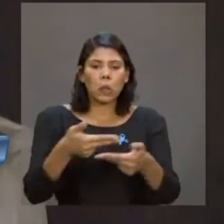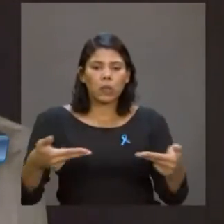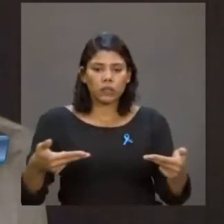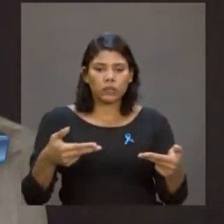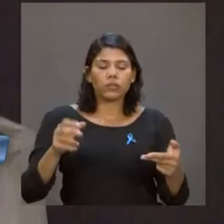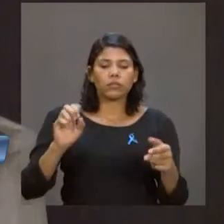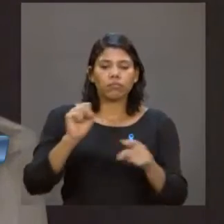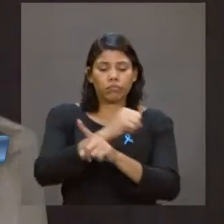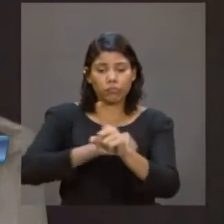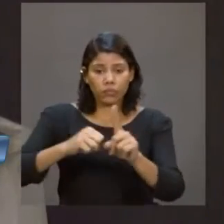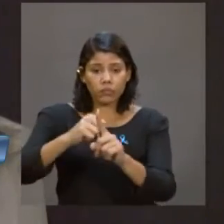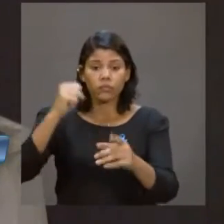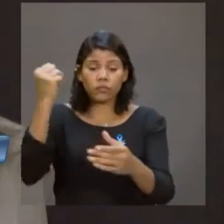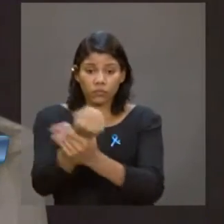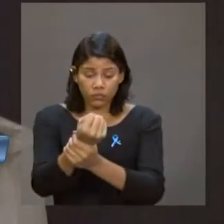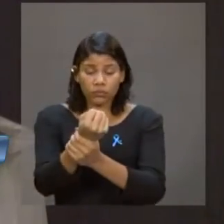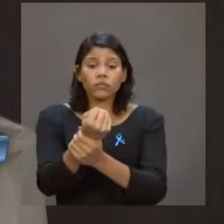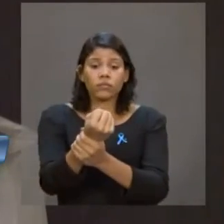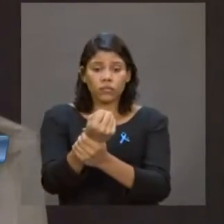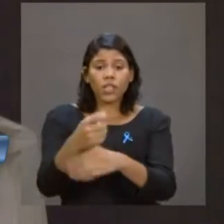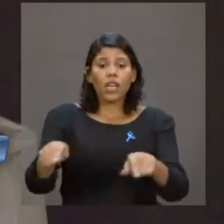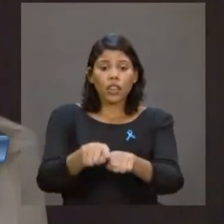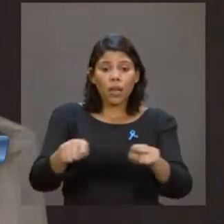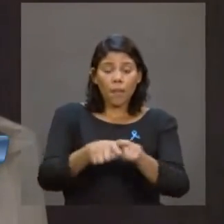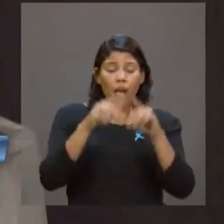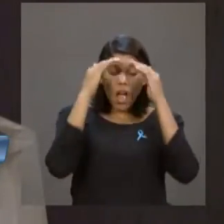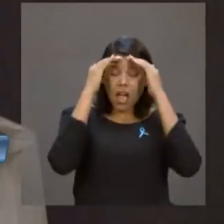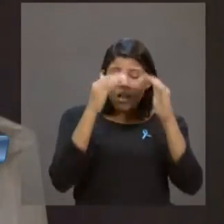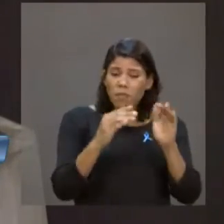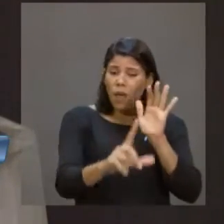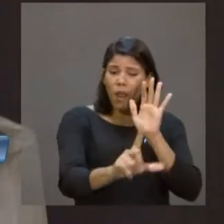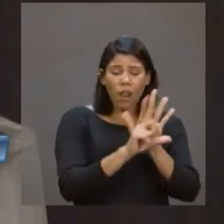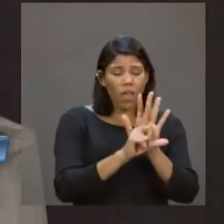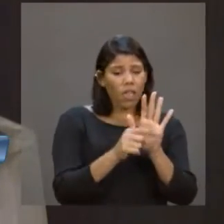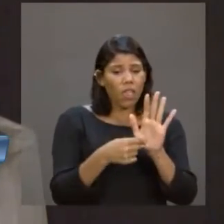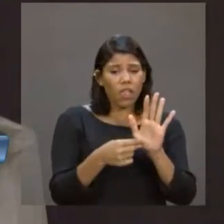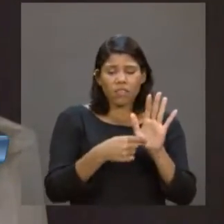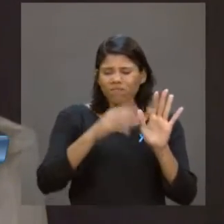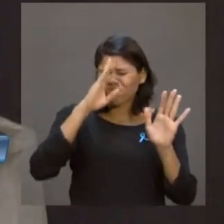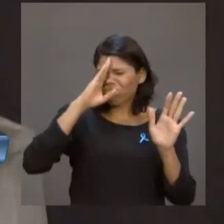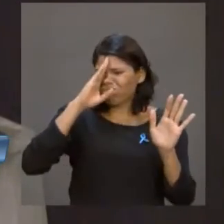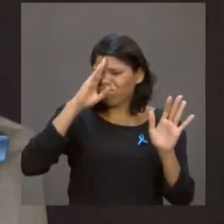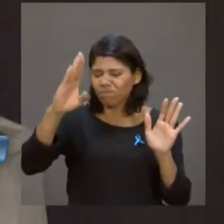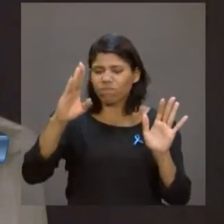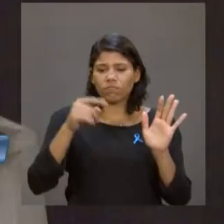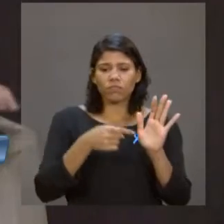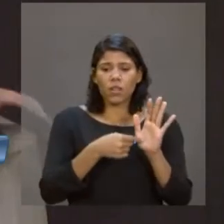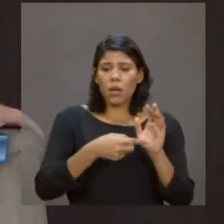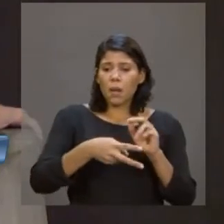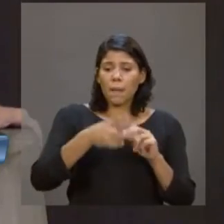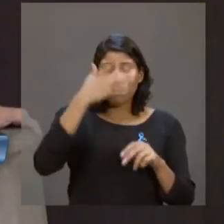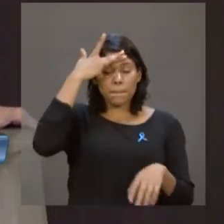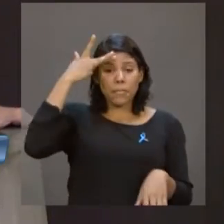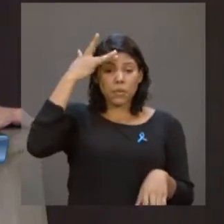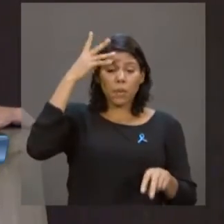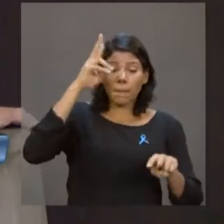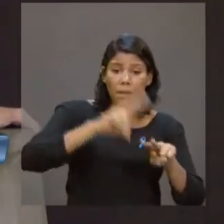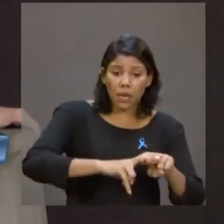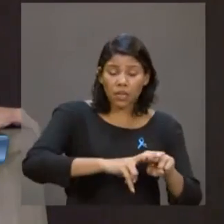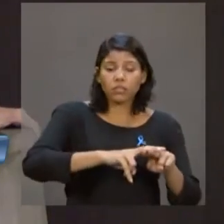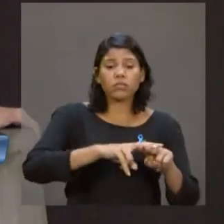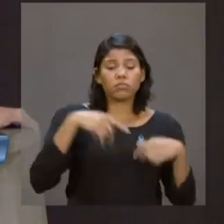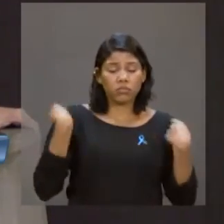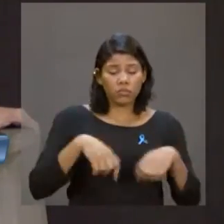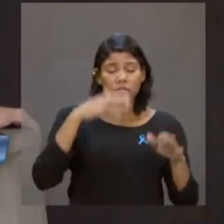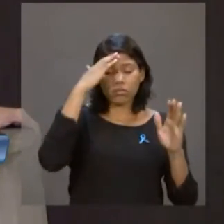garantir o devido processo legal a toda pessoa que foi imputada ou que seja presa, garantir,